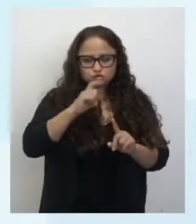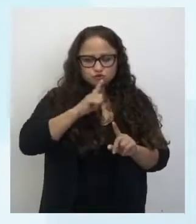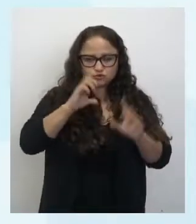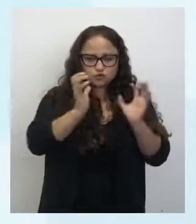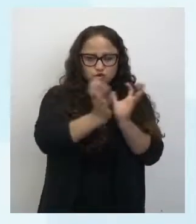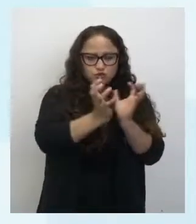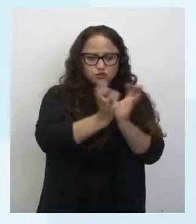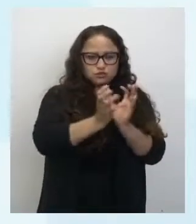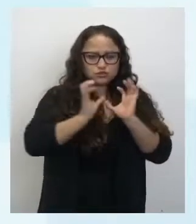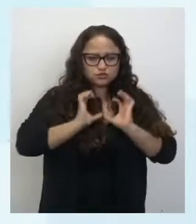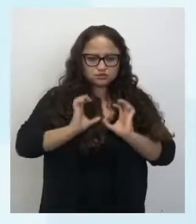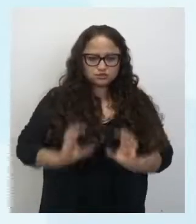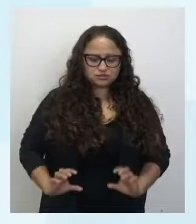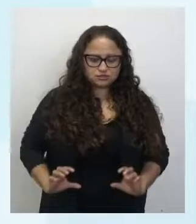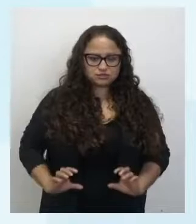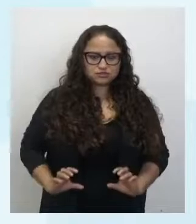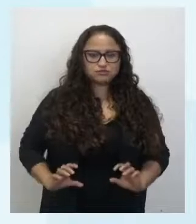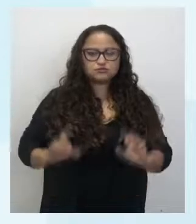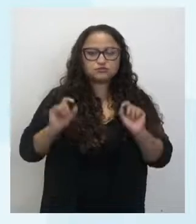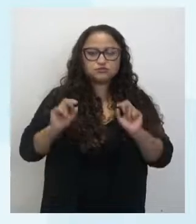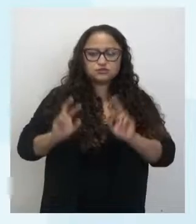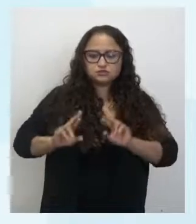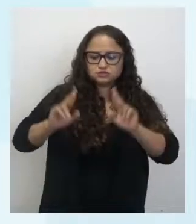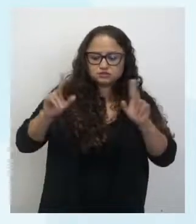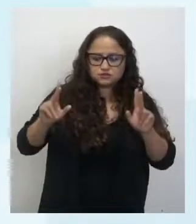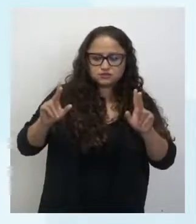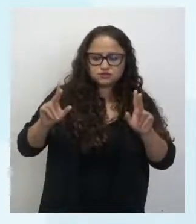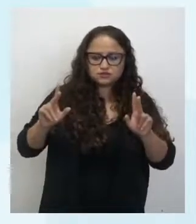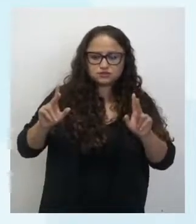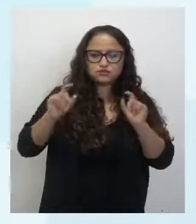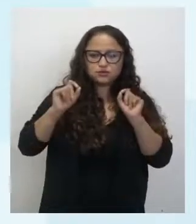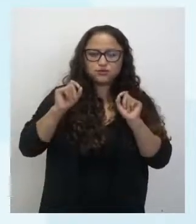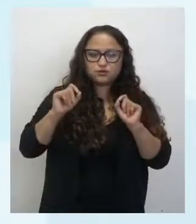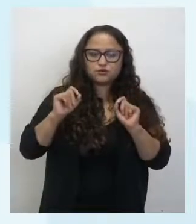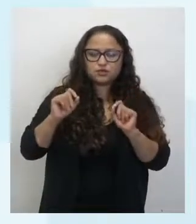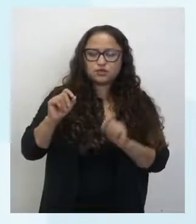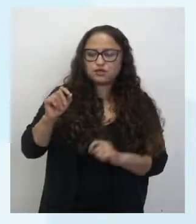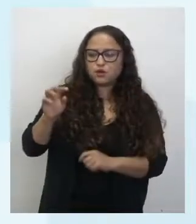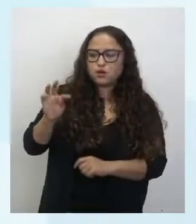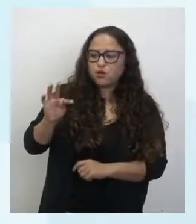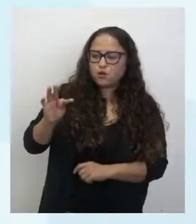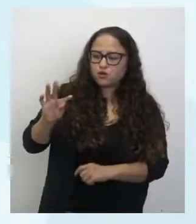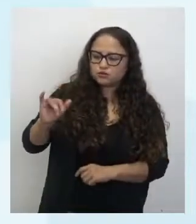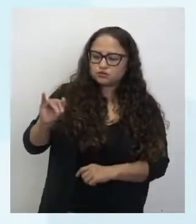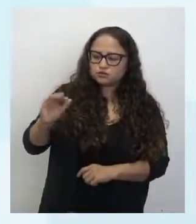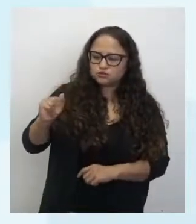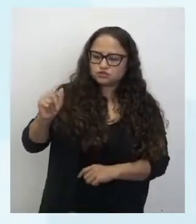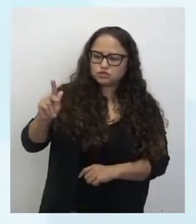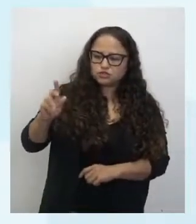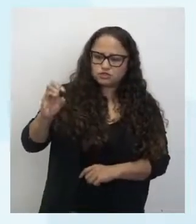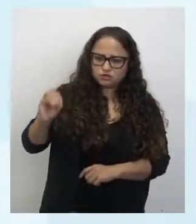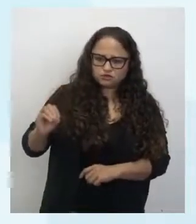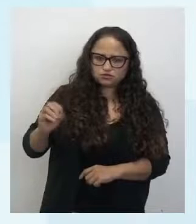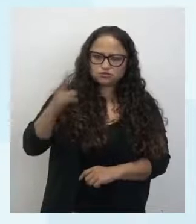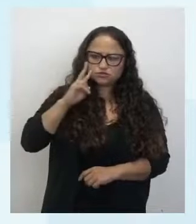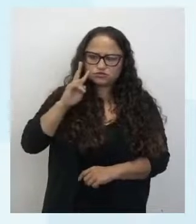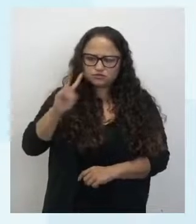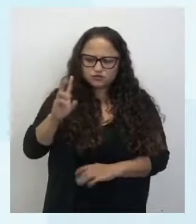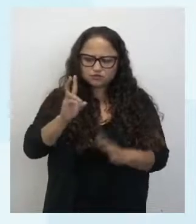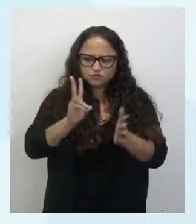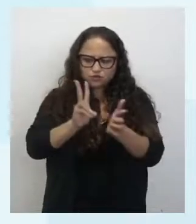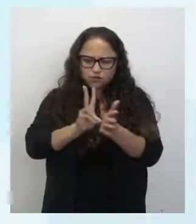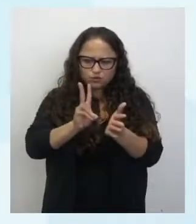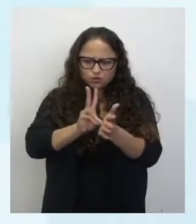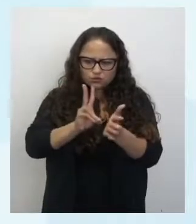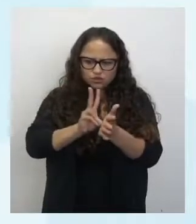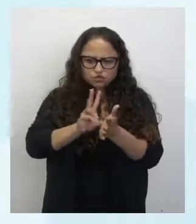sociais e cidadania. Então, entra nessa questão que o Tiago acabou de abordar aí, né? Então, quer dizer, quando nós vimos o índio dessa forma, ou seja,